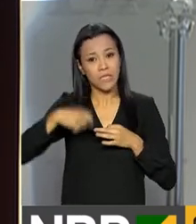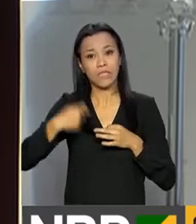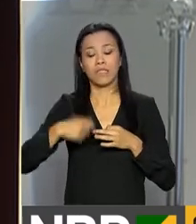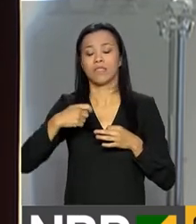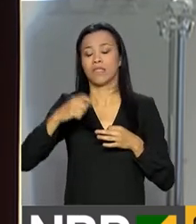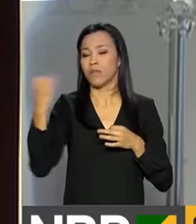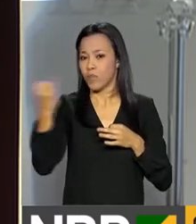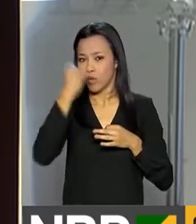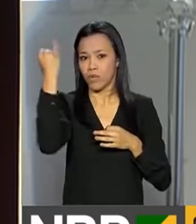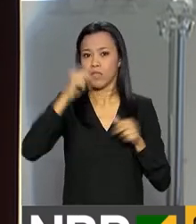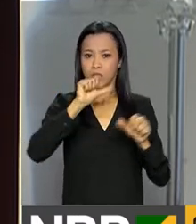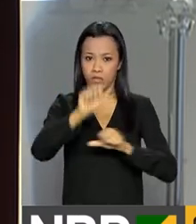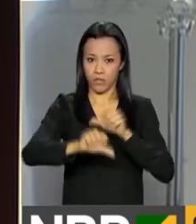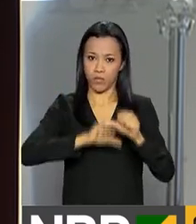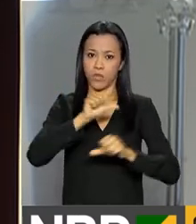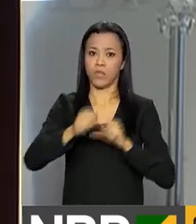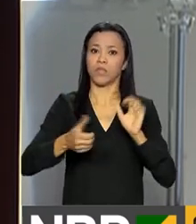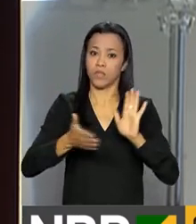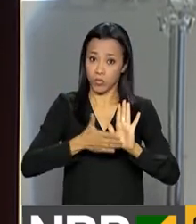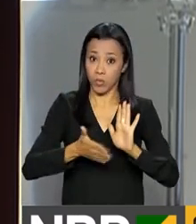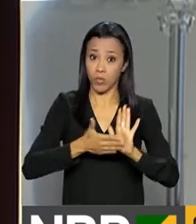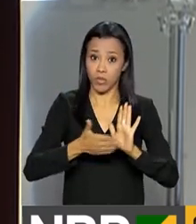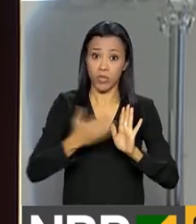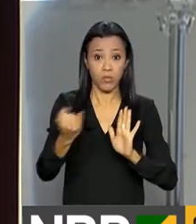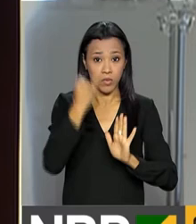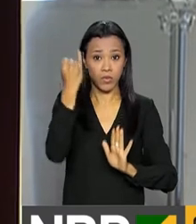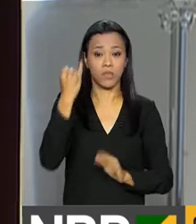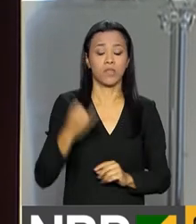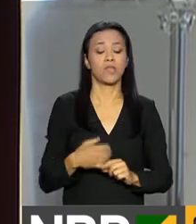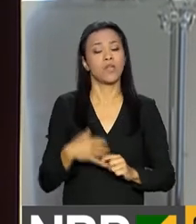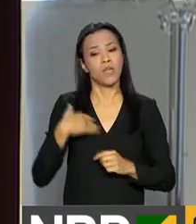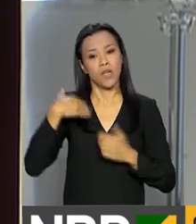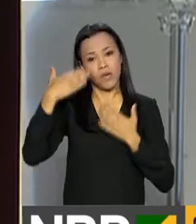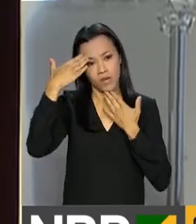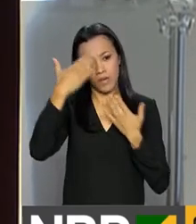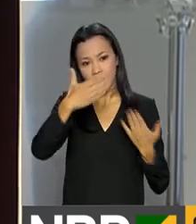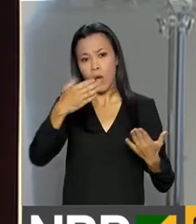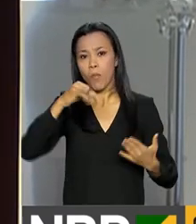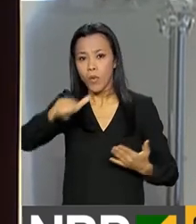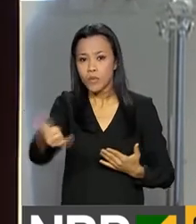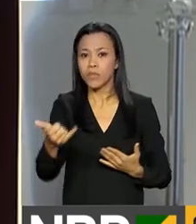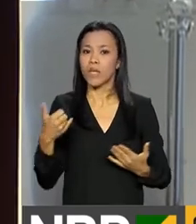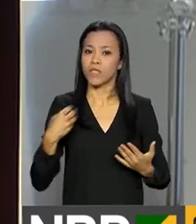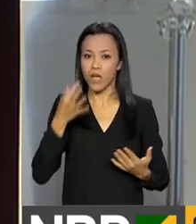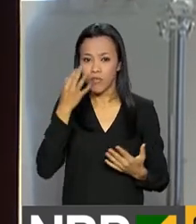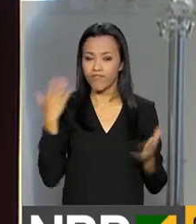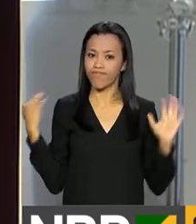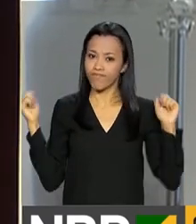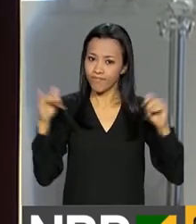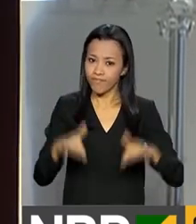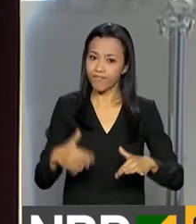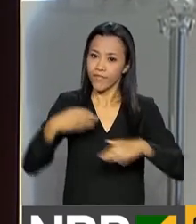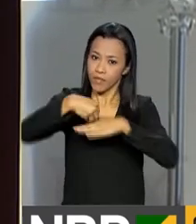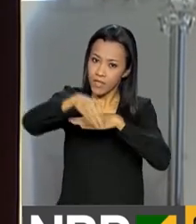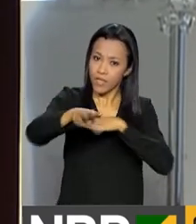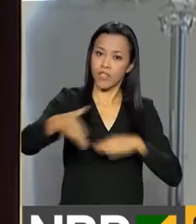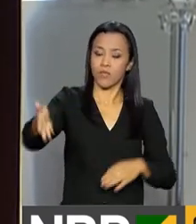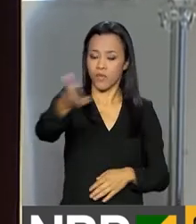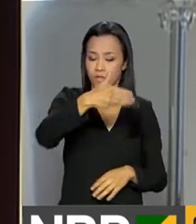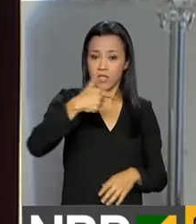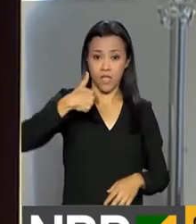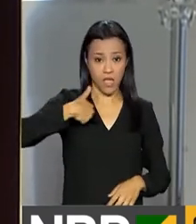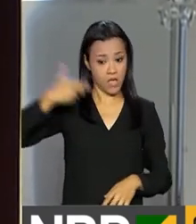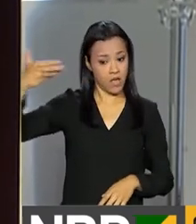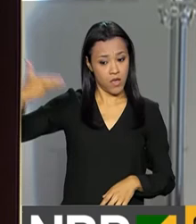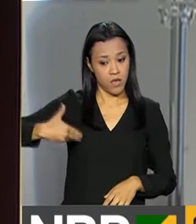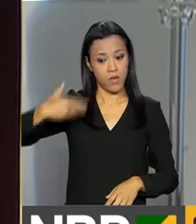quero agradecer muito a oportunidade de estar com cada um de vocês aqui hoje e deixar essa mensagem. Eu, como presidente